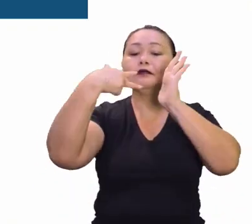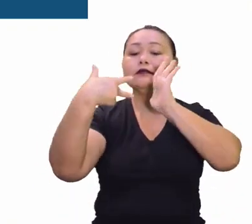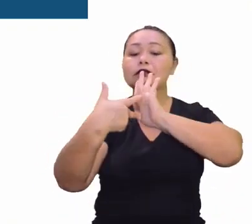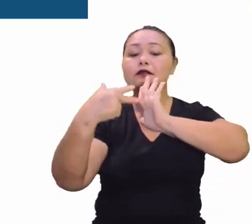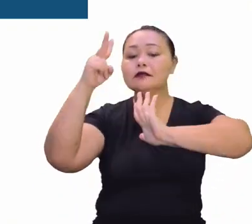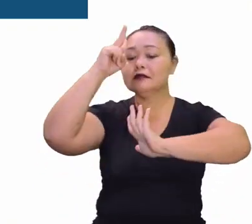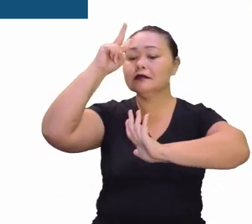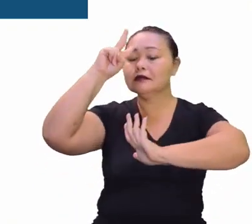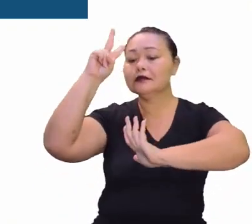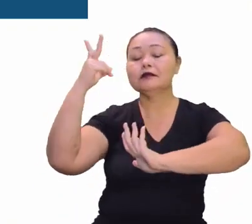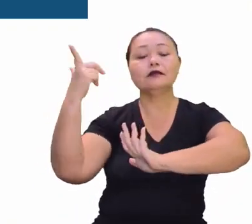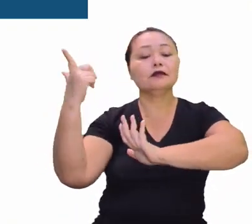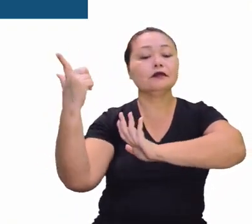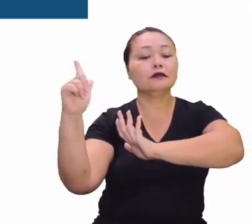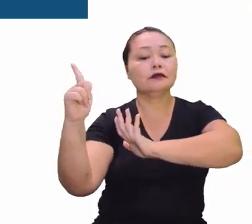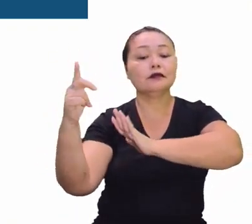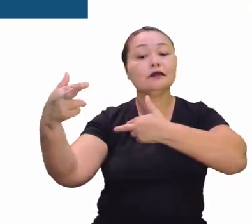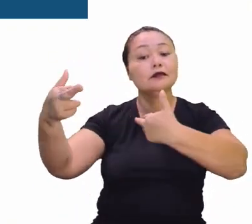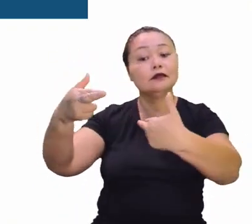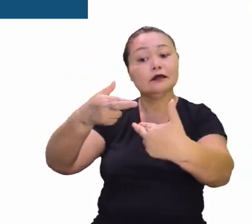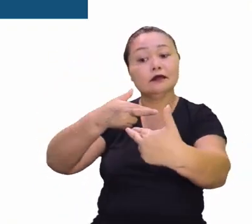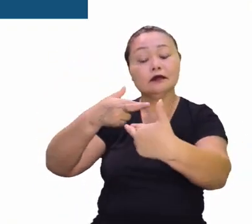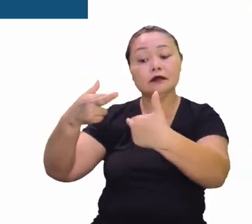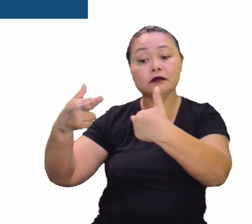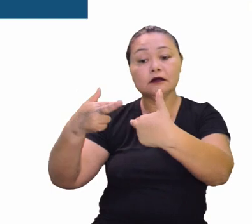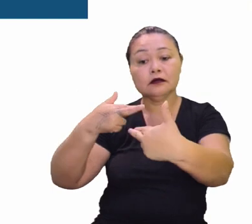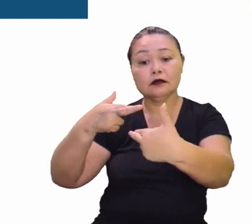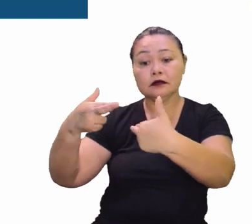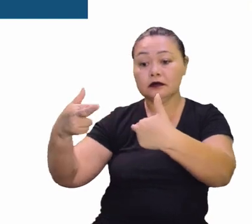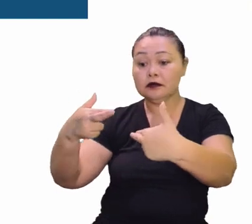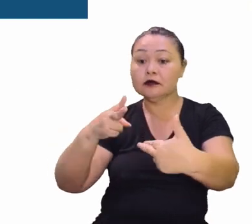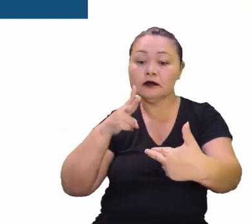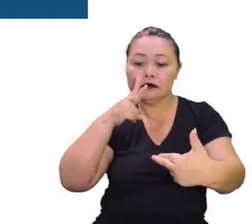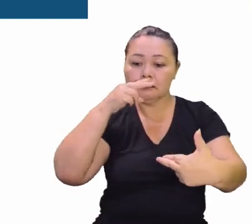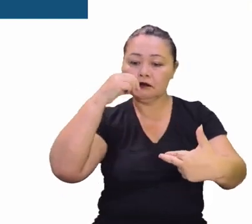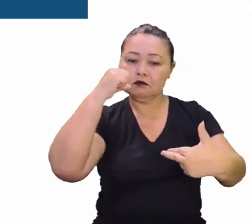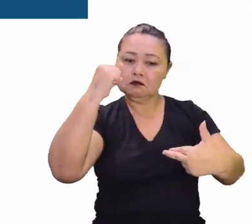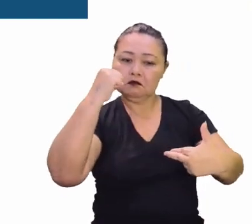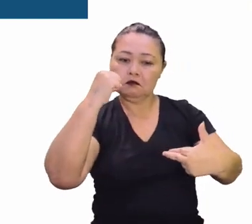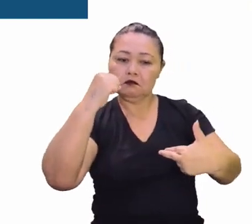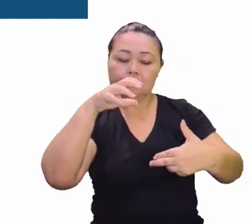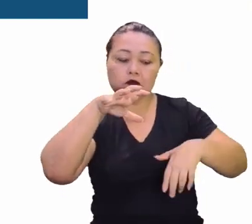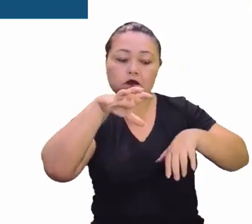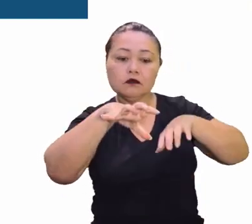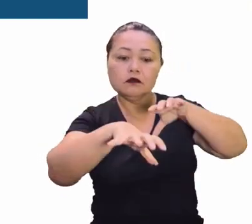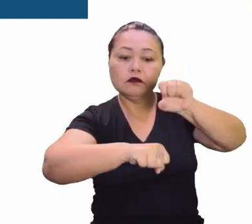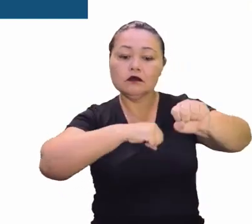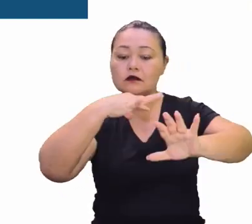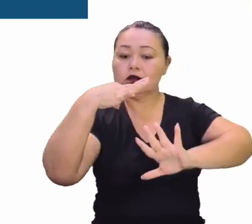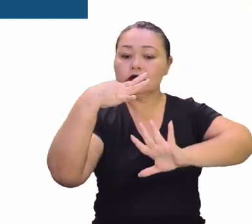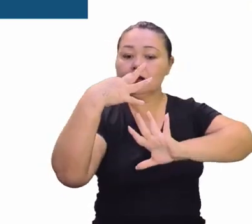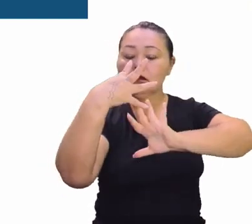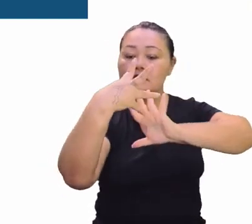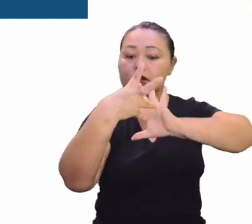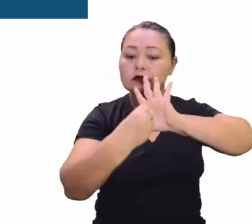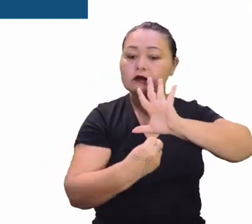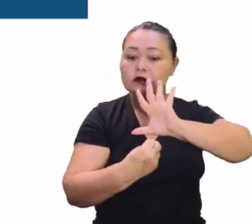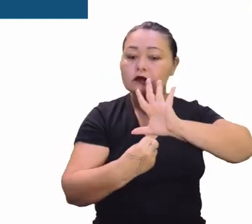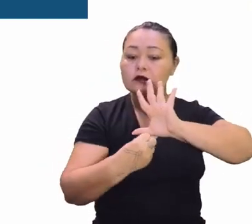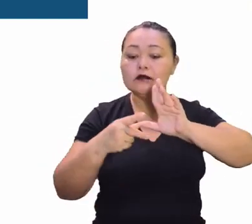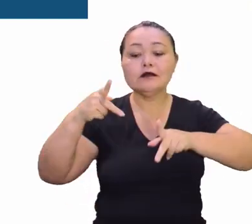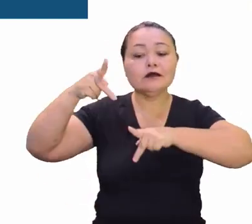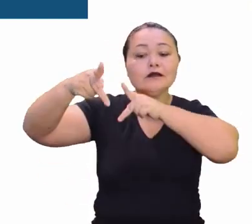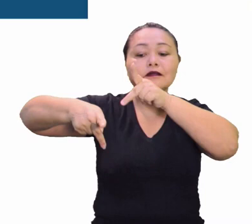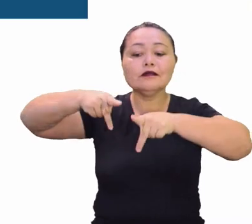os significados históricos, geográficos das relações de poder na ocupação